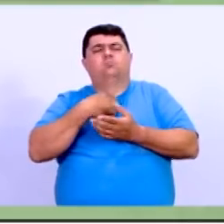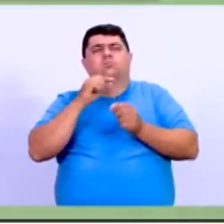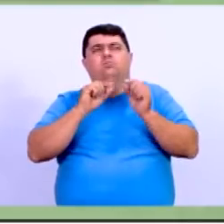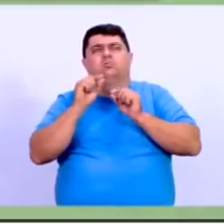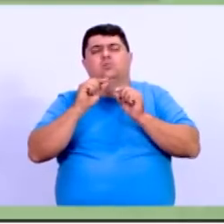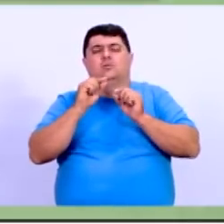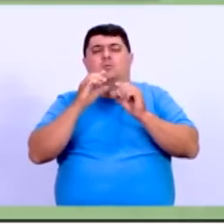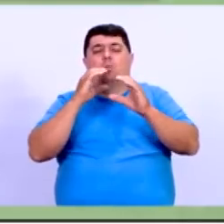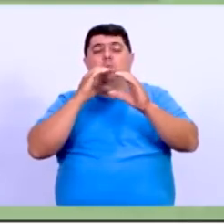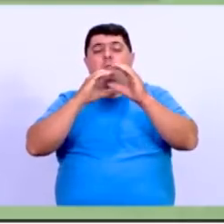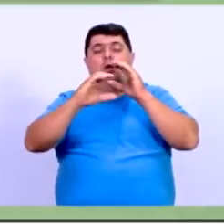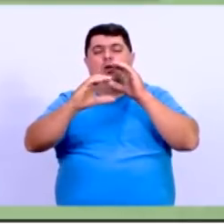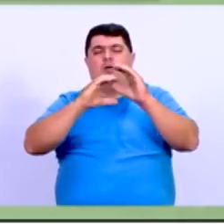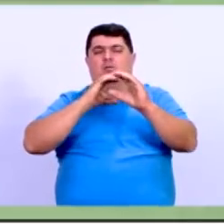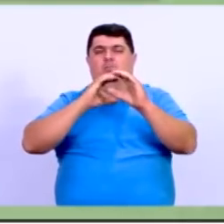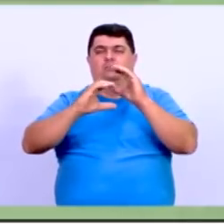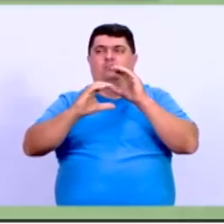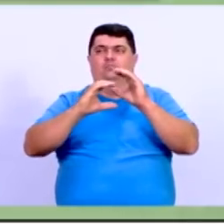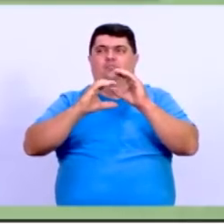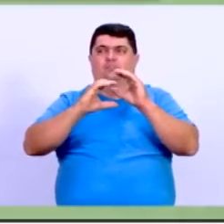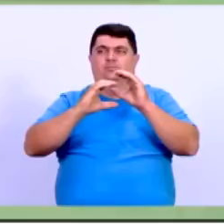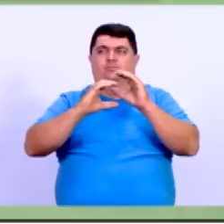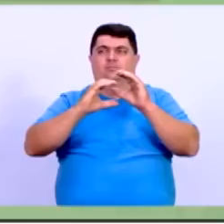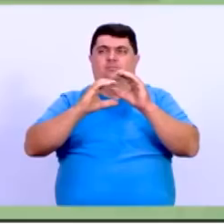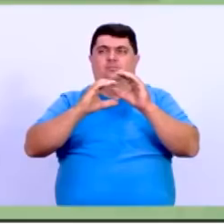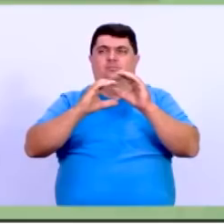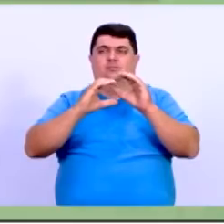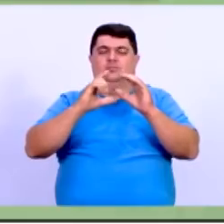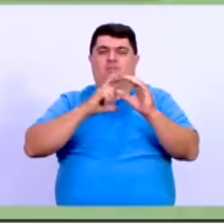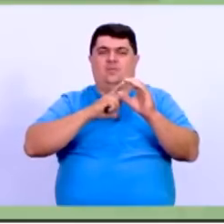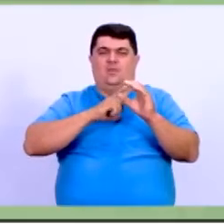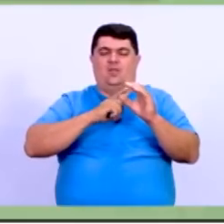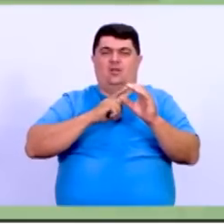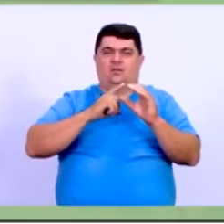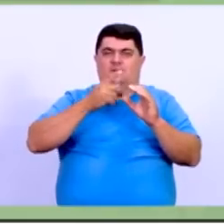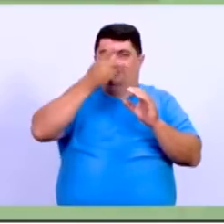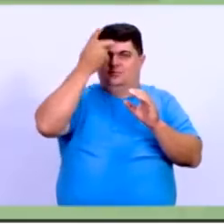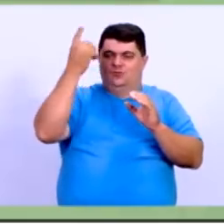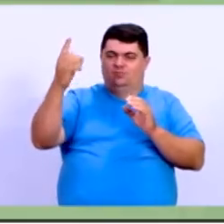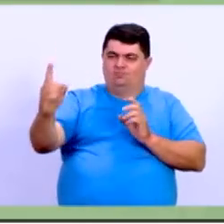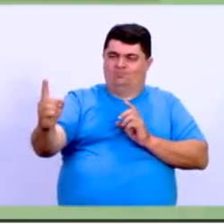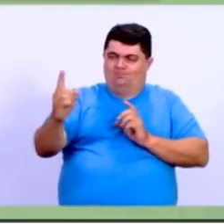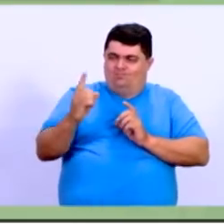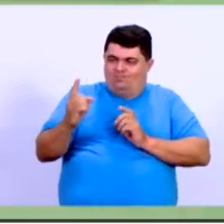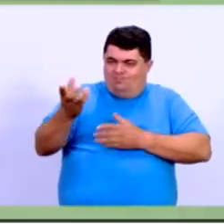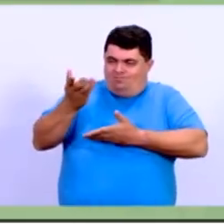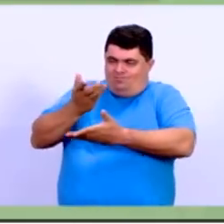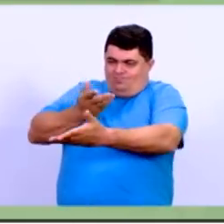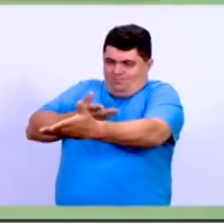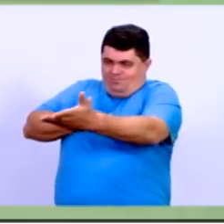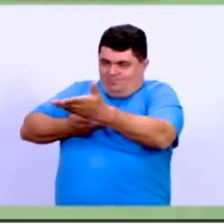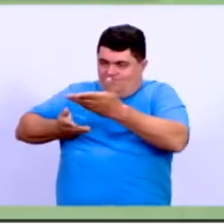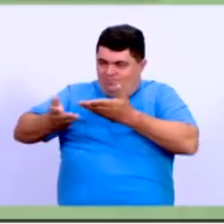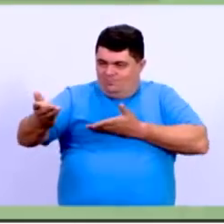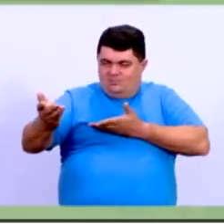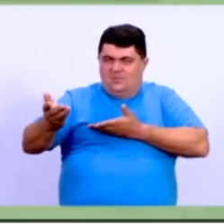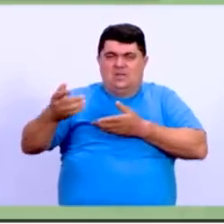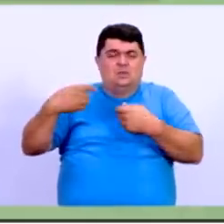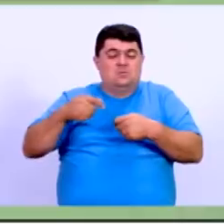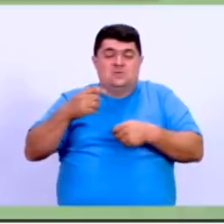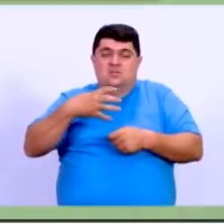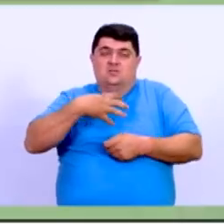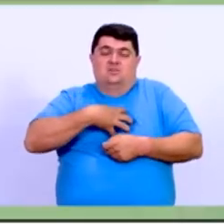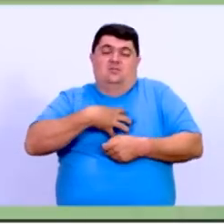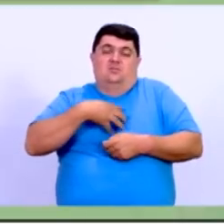né? Com isso, ele faz o quê? Troca informações, né, com outras pessoas. Então foi sempre uma necessidade, né?